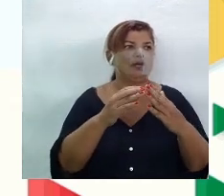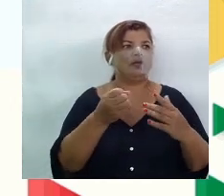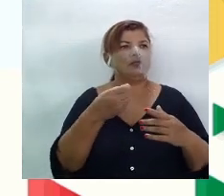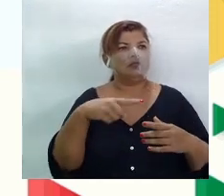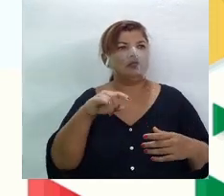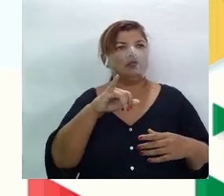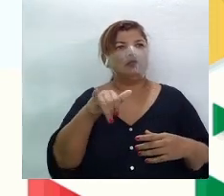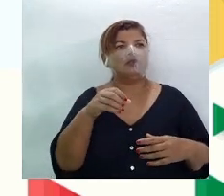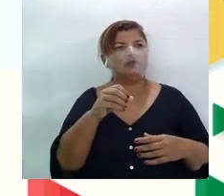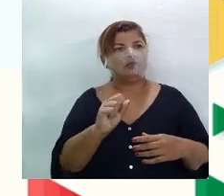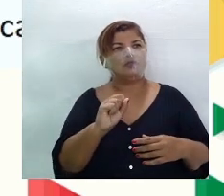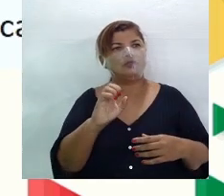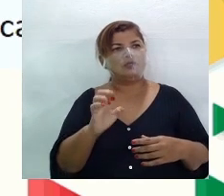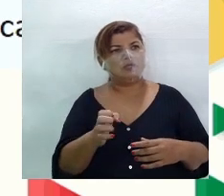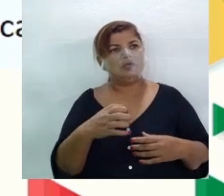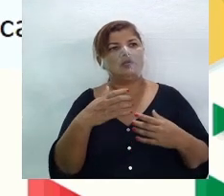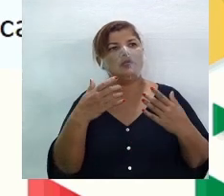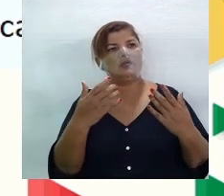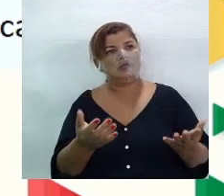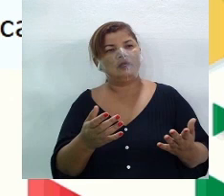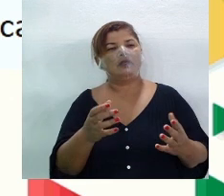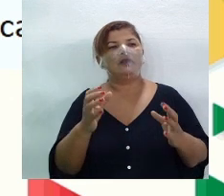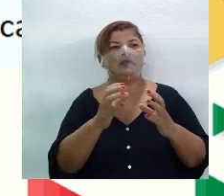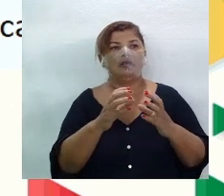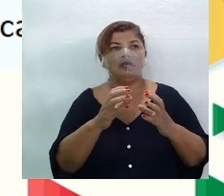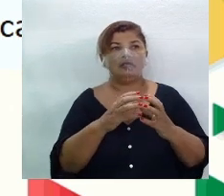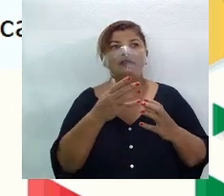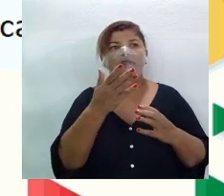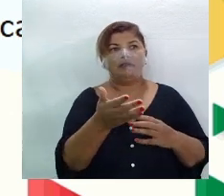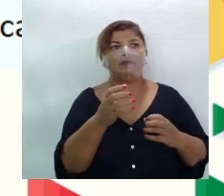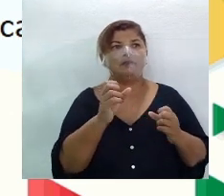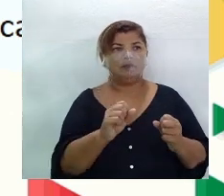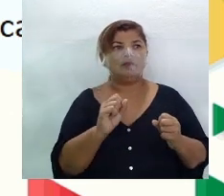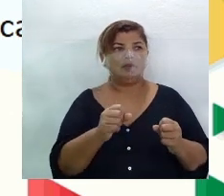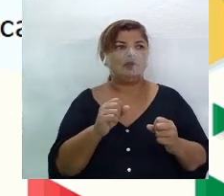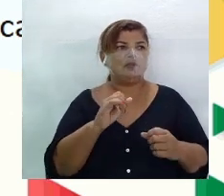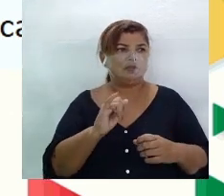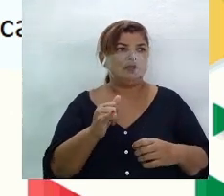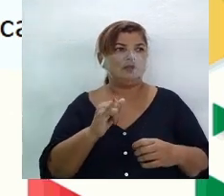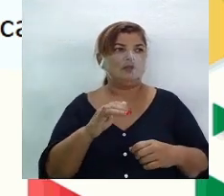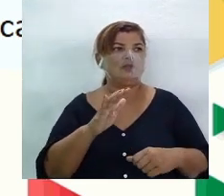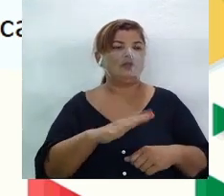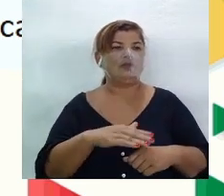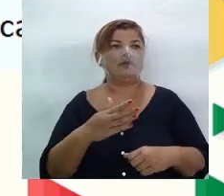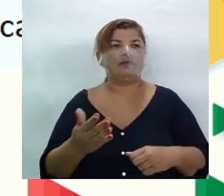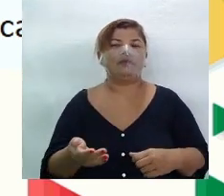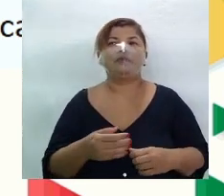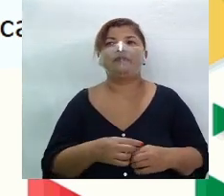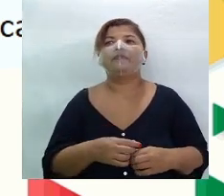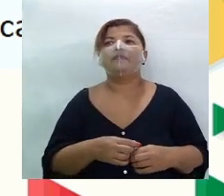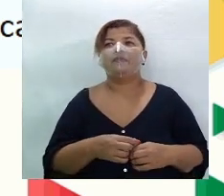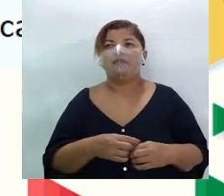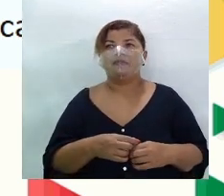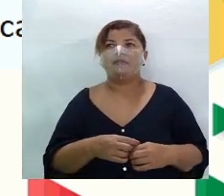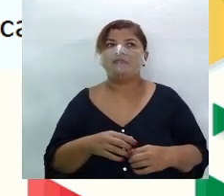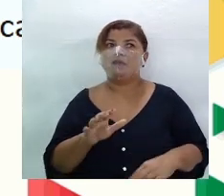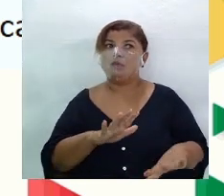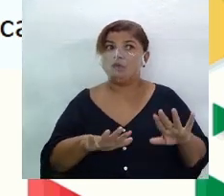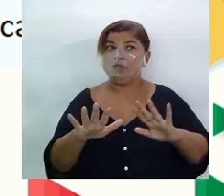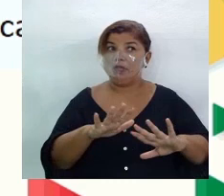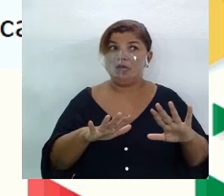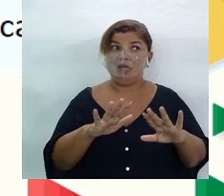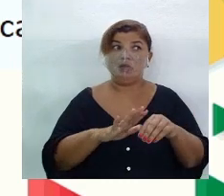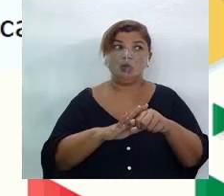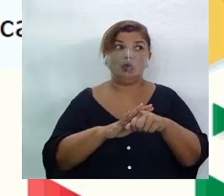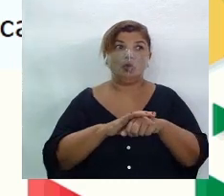Agora, assombrações de Recife Velho, o Boca de Ouro poderia contar para nós, professor? Gente, o que eu posso dizer é, cuidado ao sair à